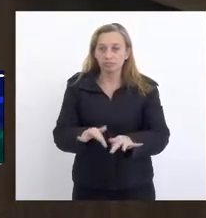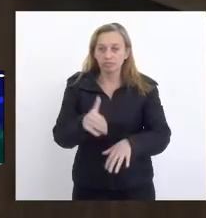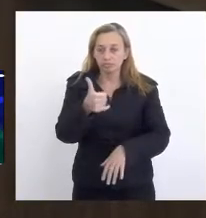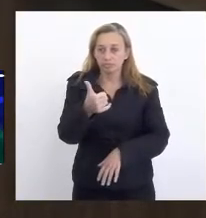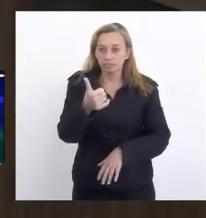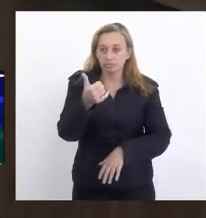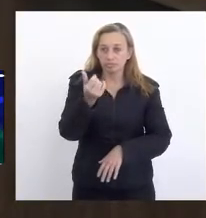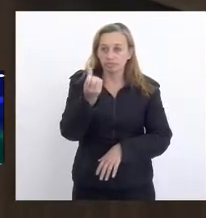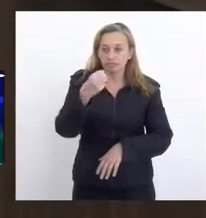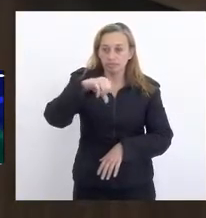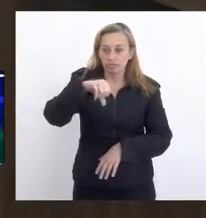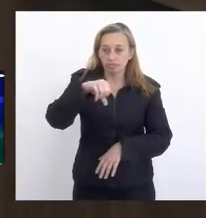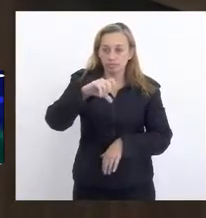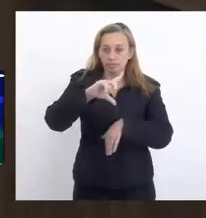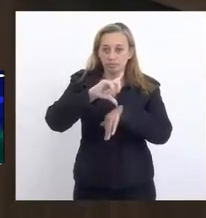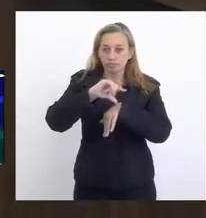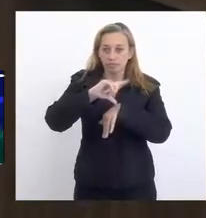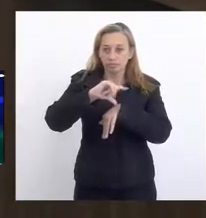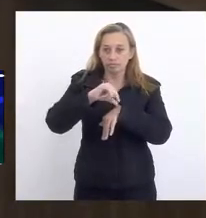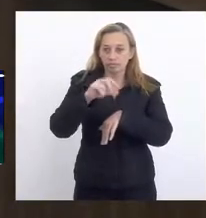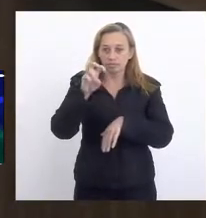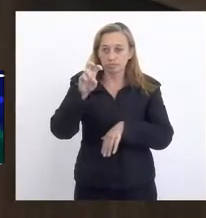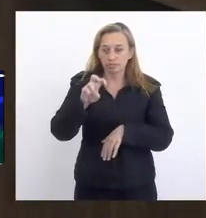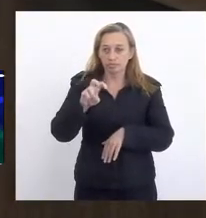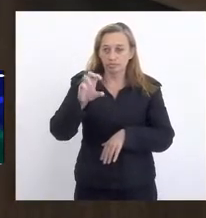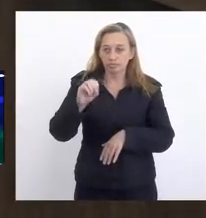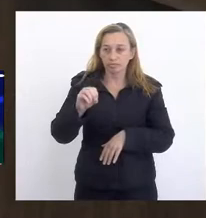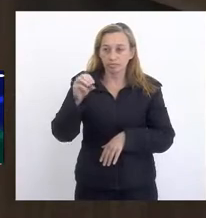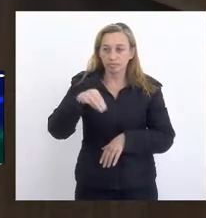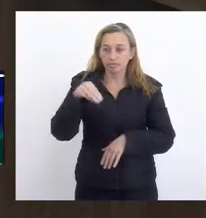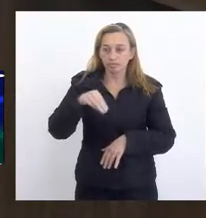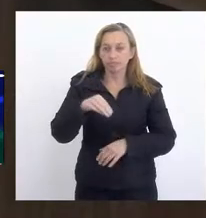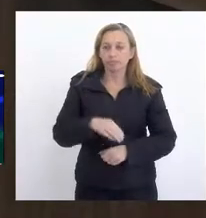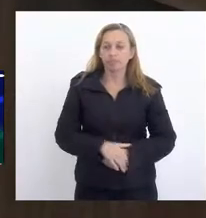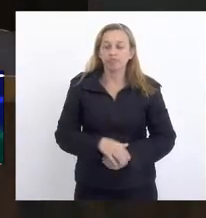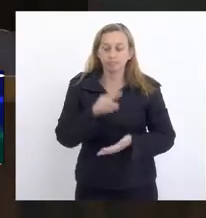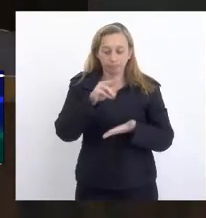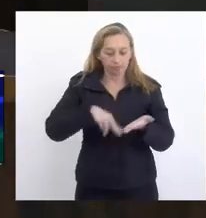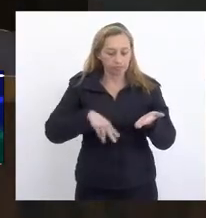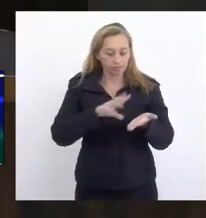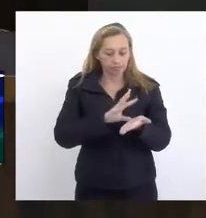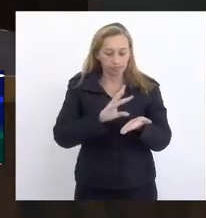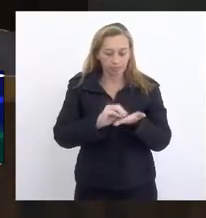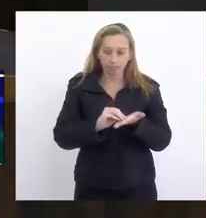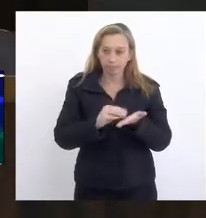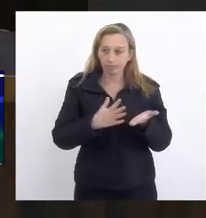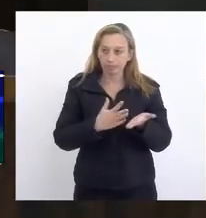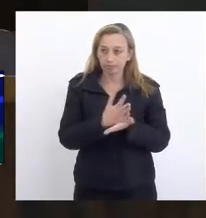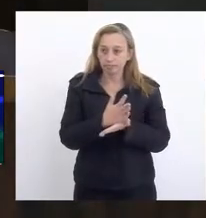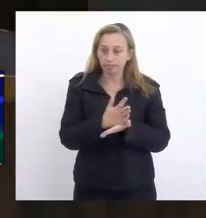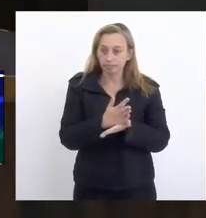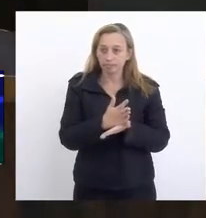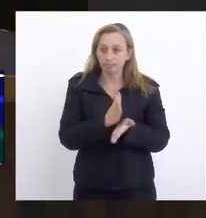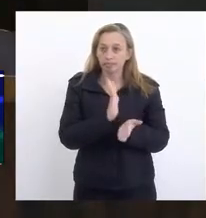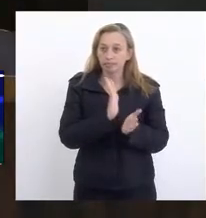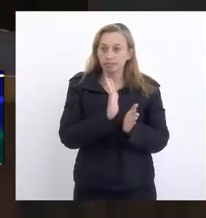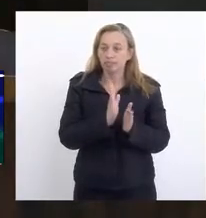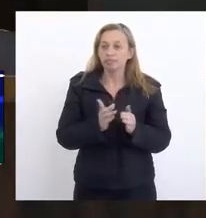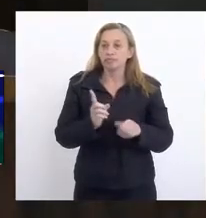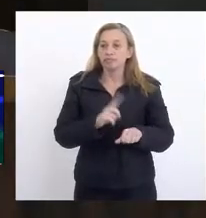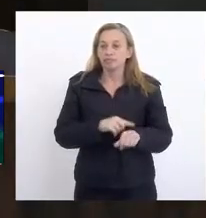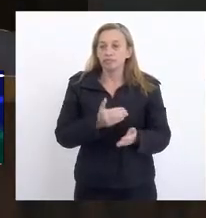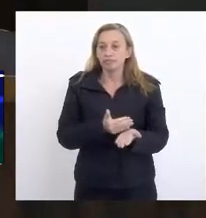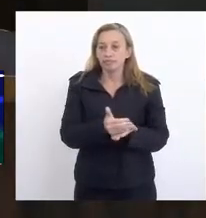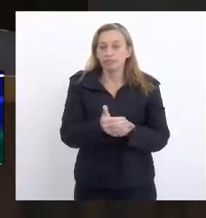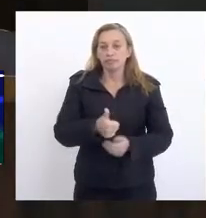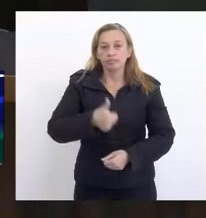às 19 horas e 50 minutos. Lida e aprovada a ata, passa-se ao expediente inicial.